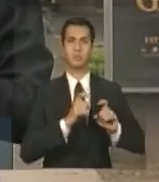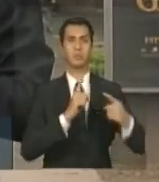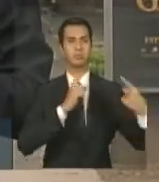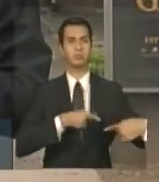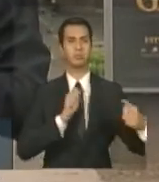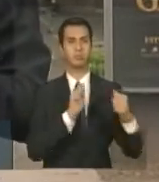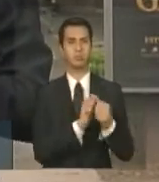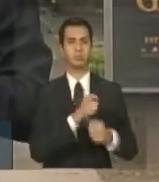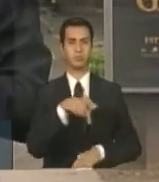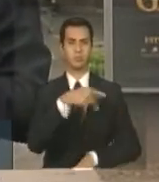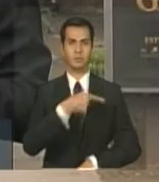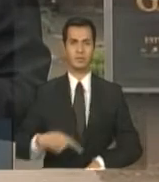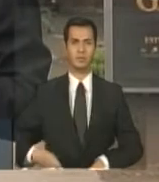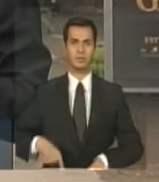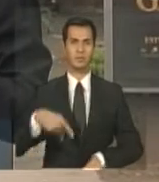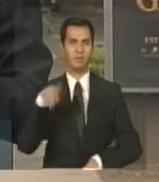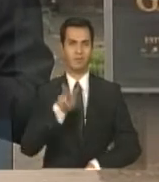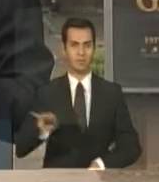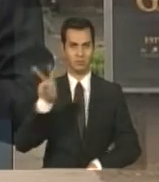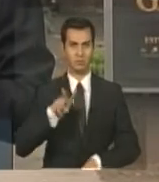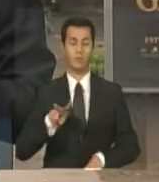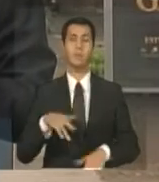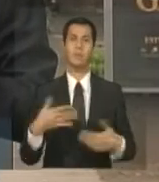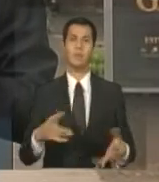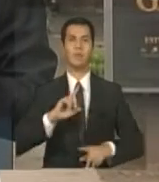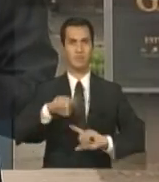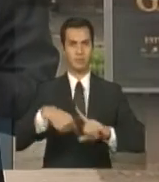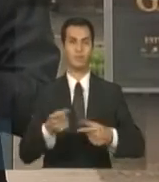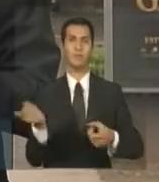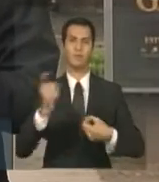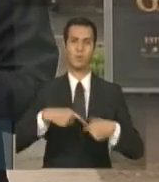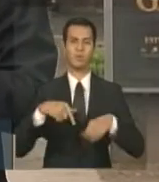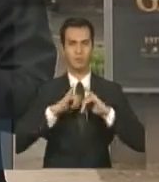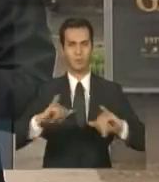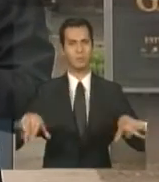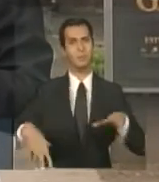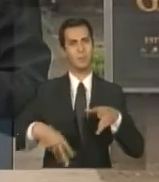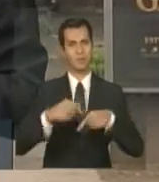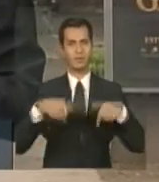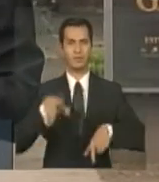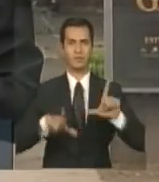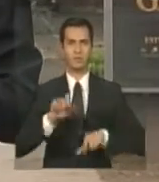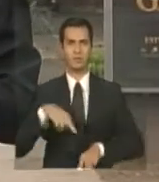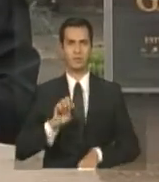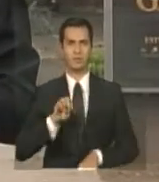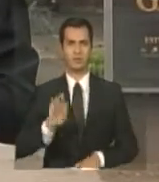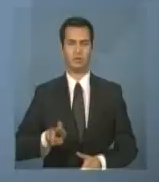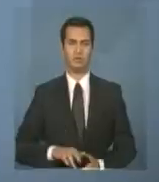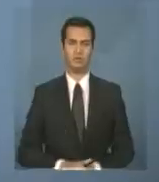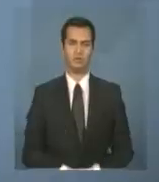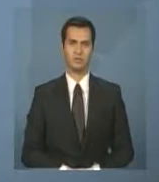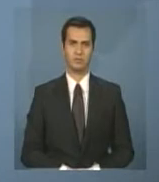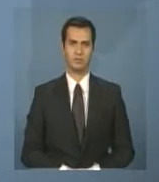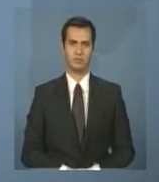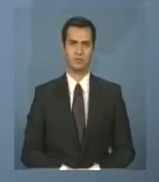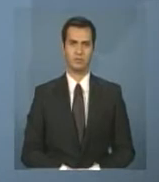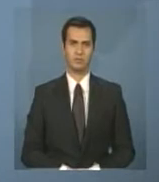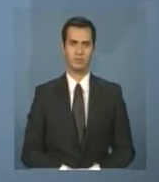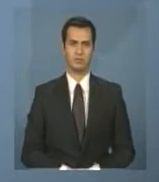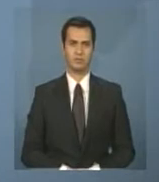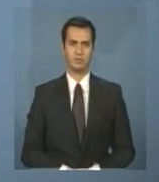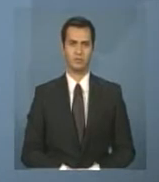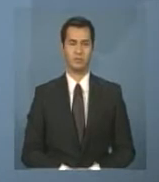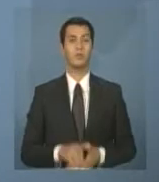Venezuela. Mais informações nós teremos durante a programação da NBR, a TV do Governo Federal.